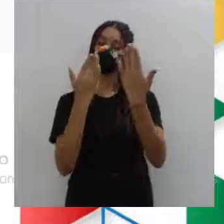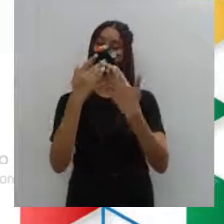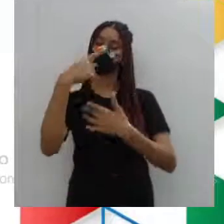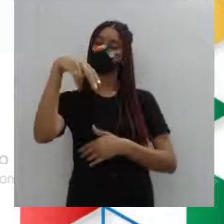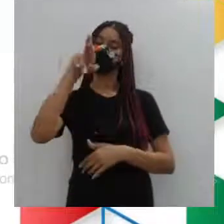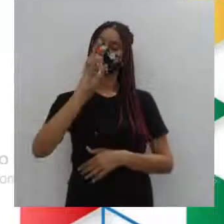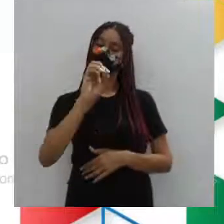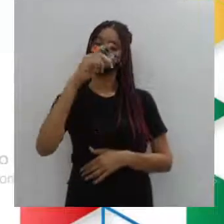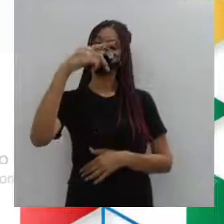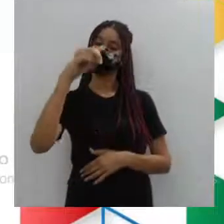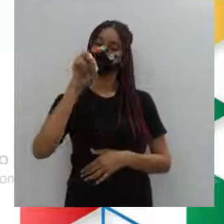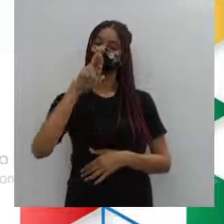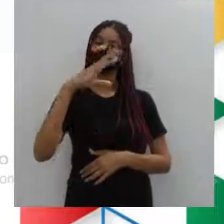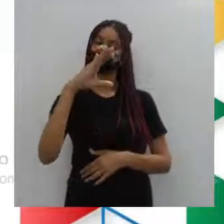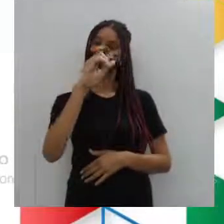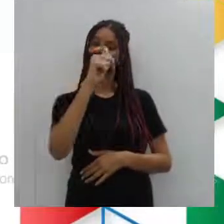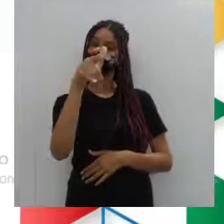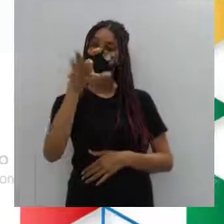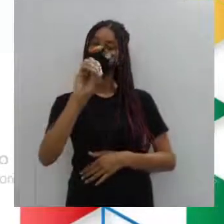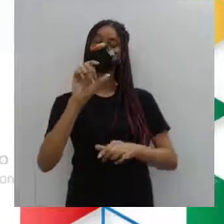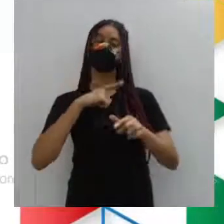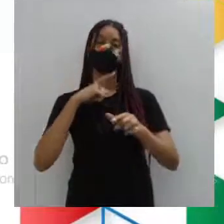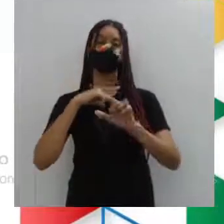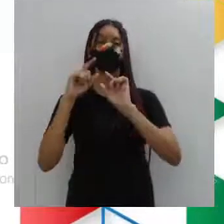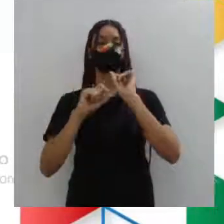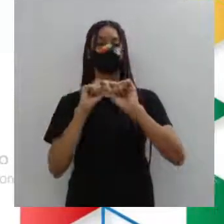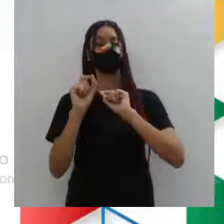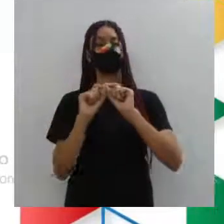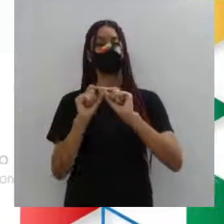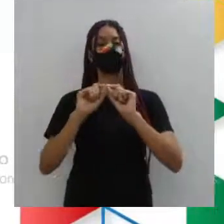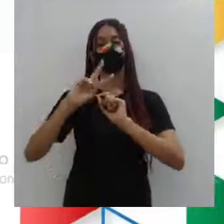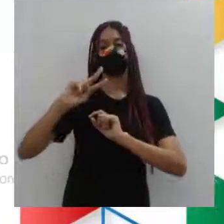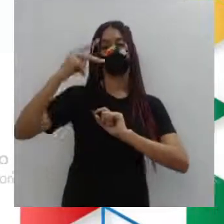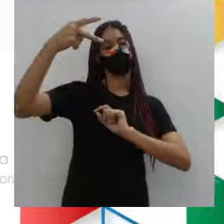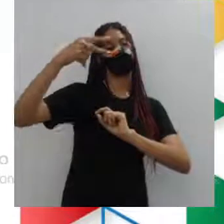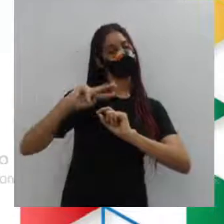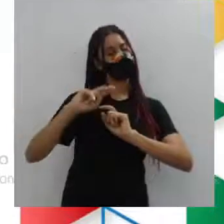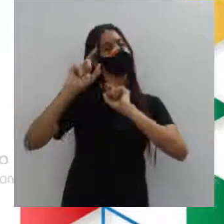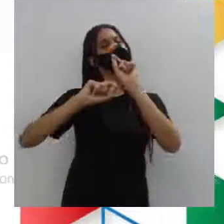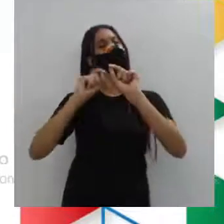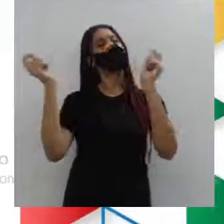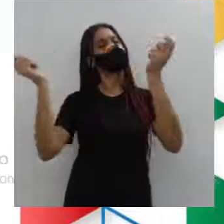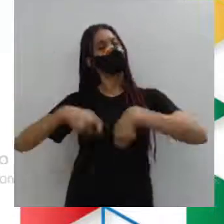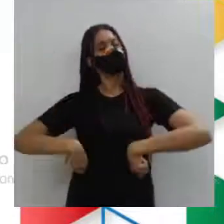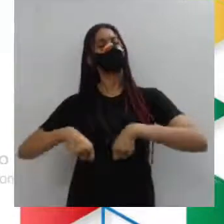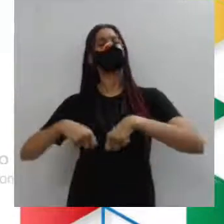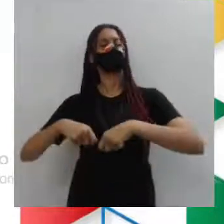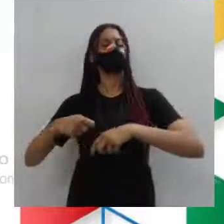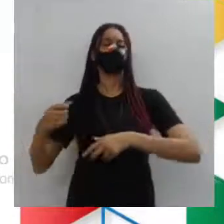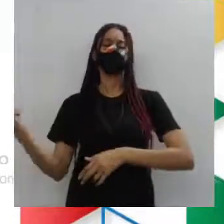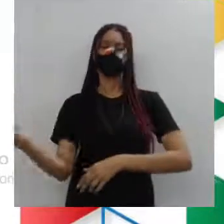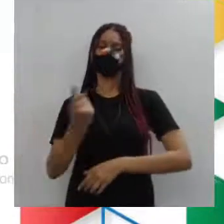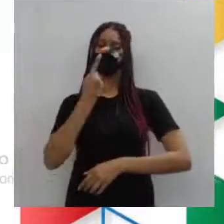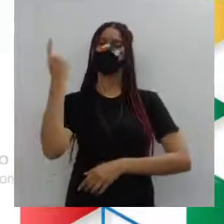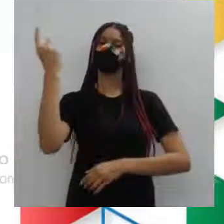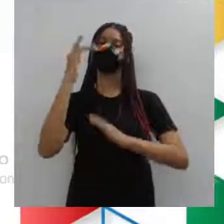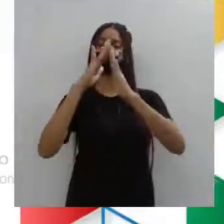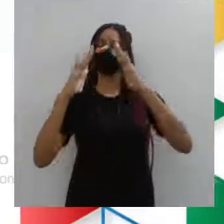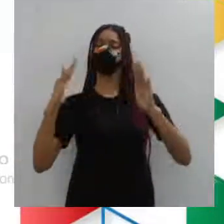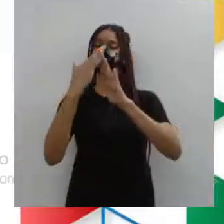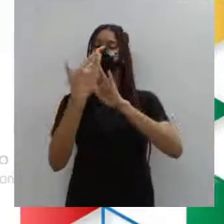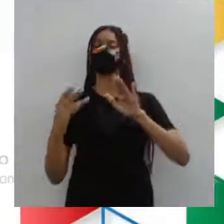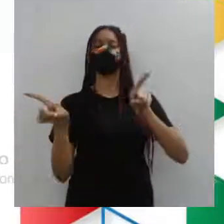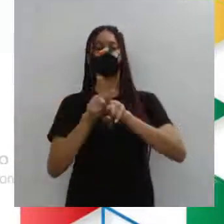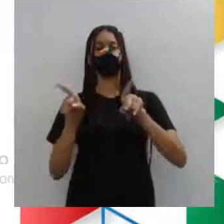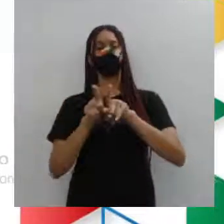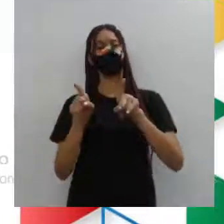Então, ele fez essa proporção entre a altura do graveto e a possível altura da pirâmide, a distância